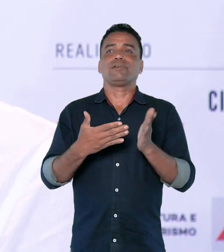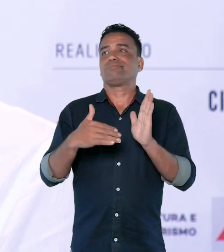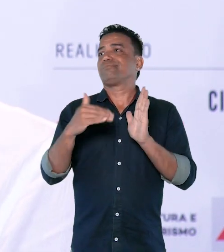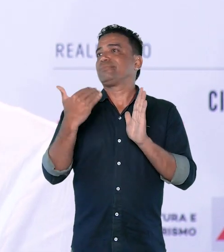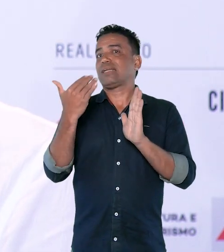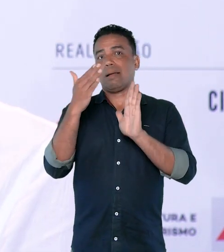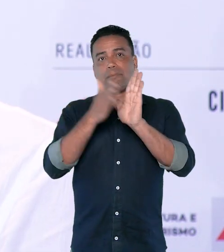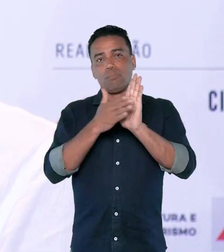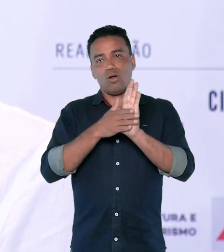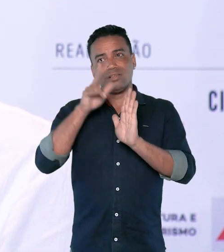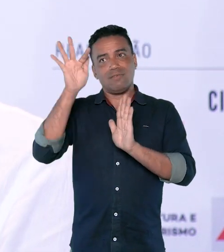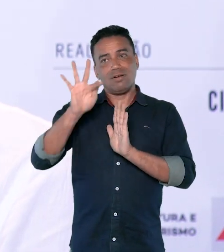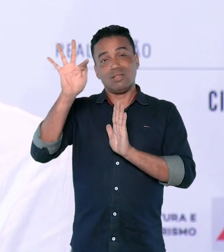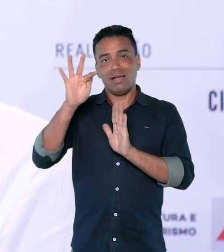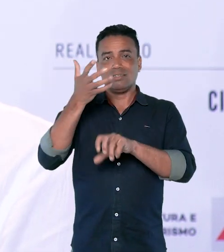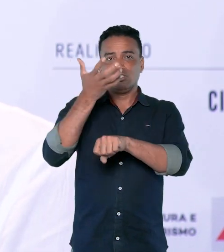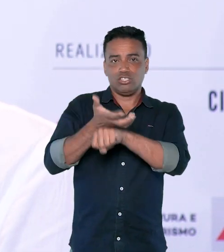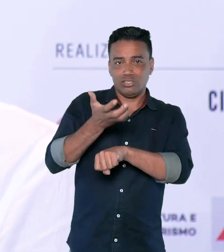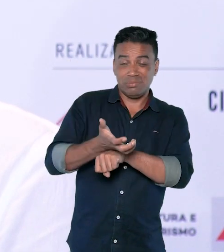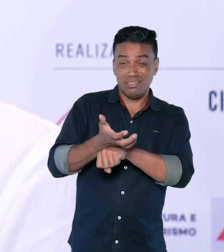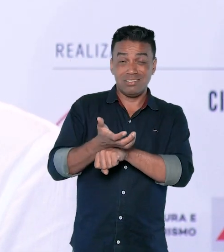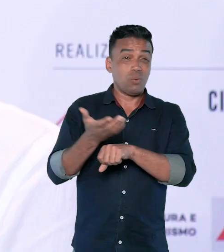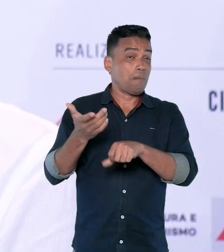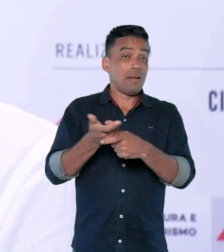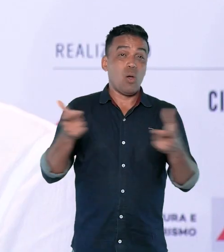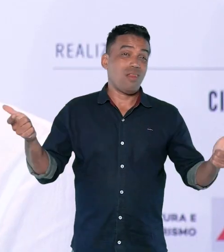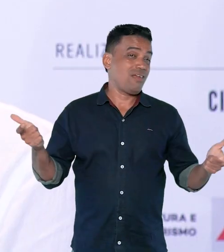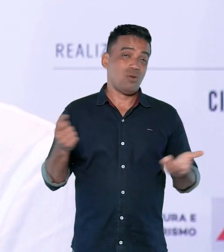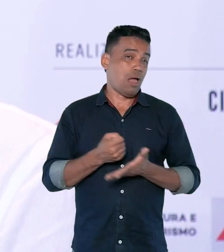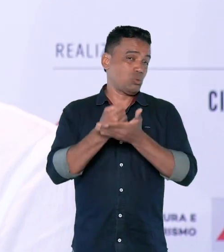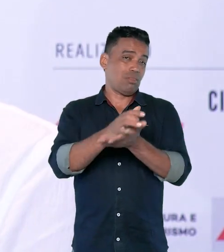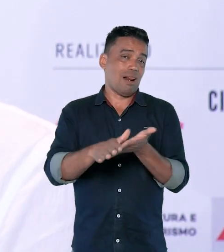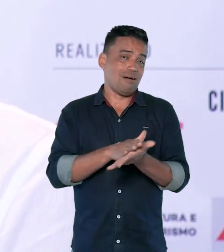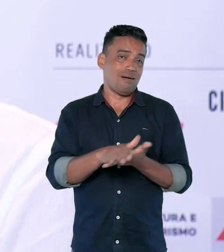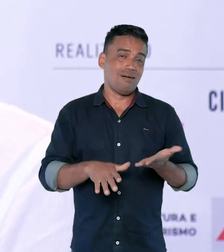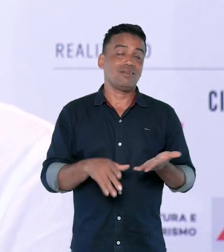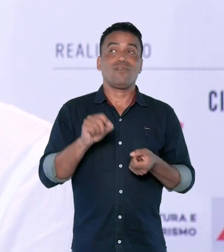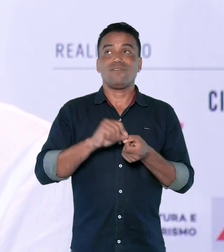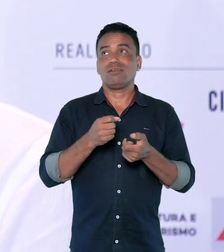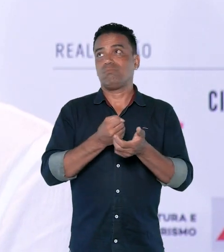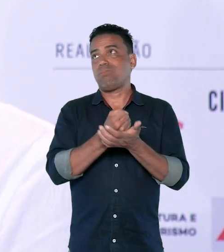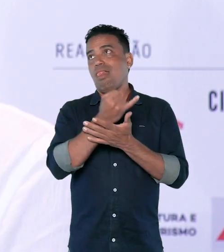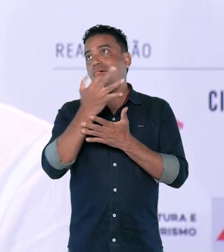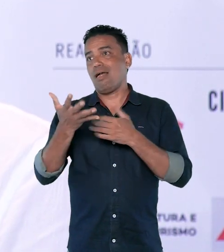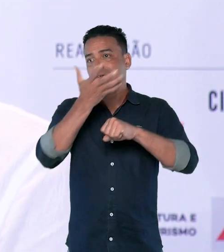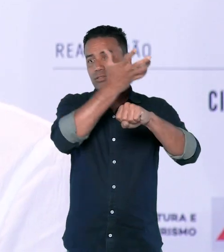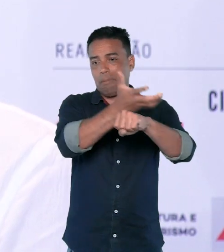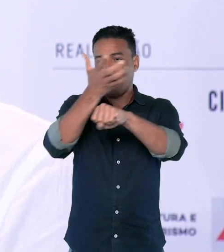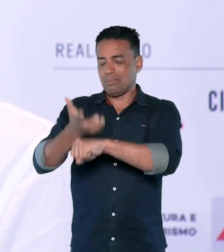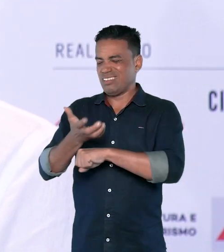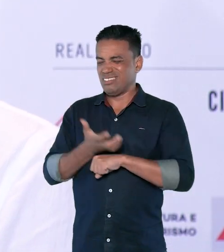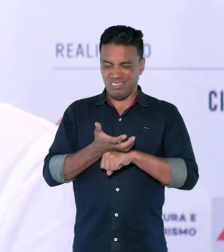e vamos combinar que a maioria delas não serve para nada, né? A gente faz um monte de disciplina que você